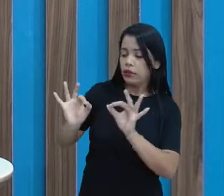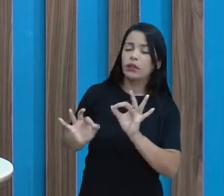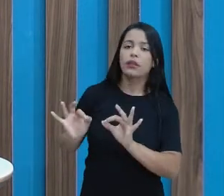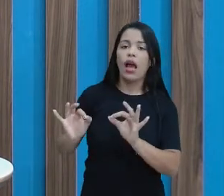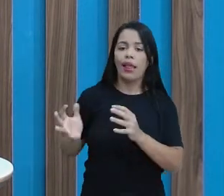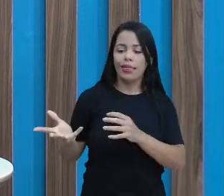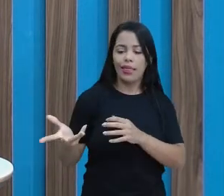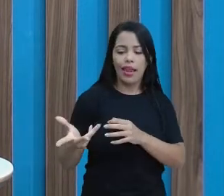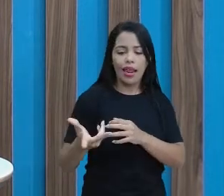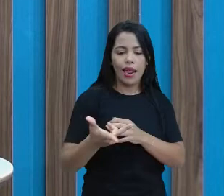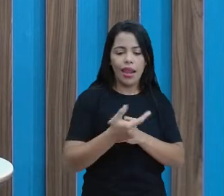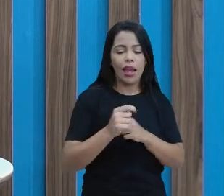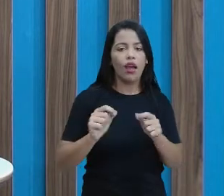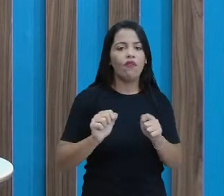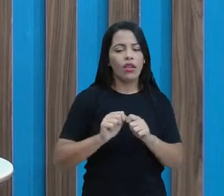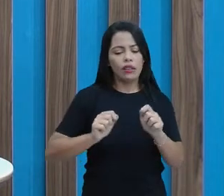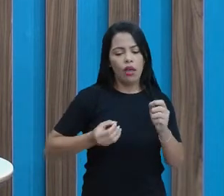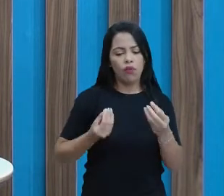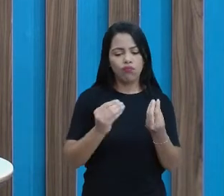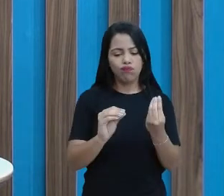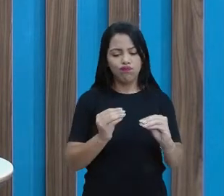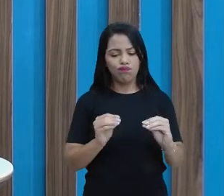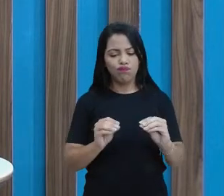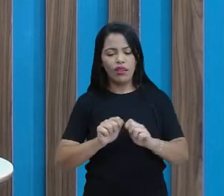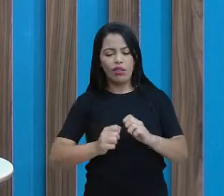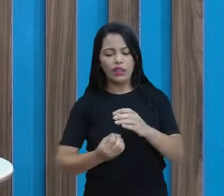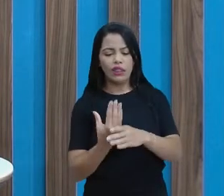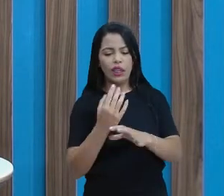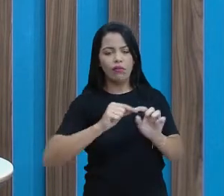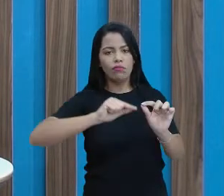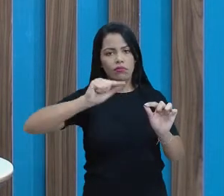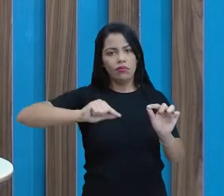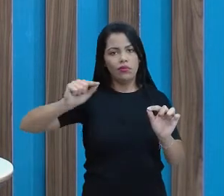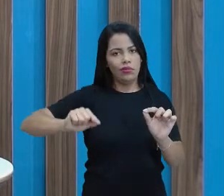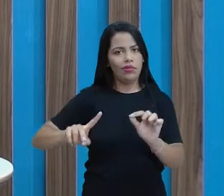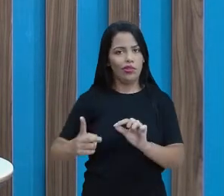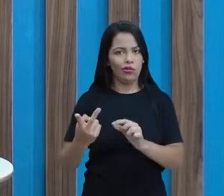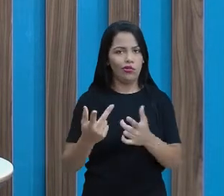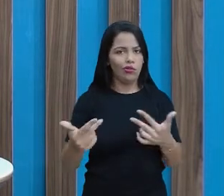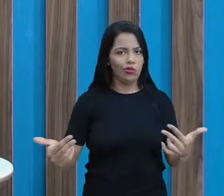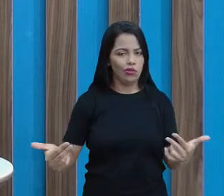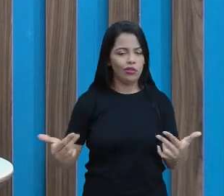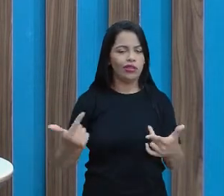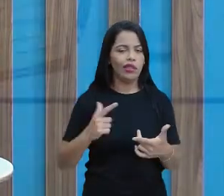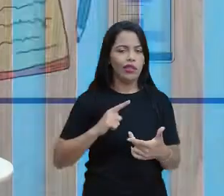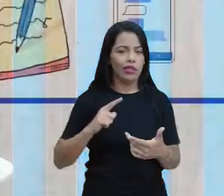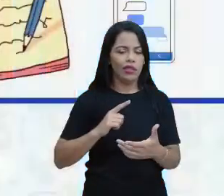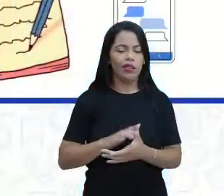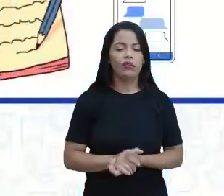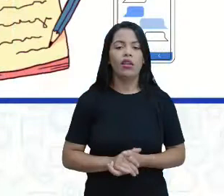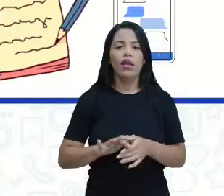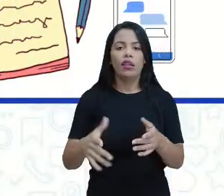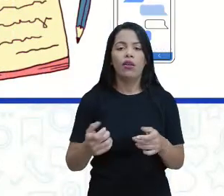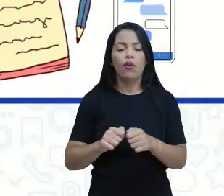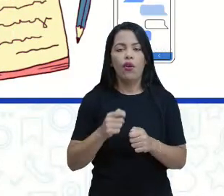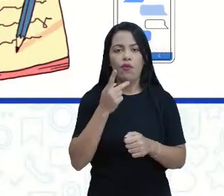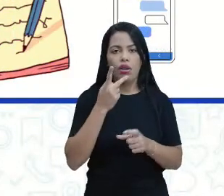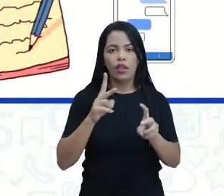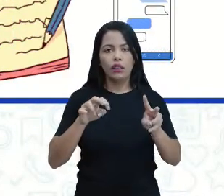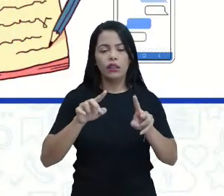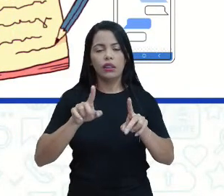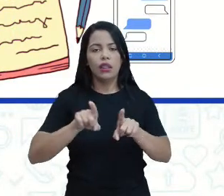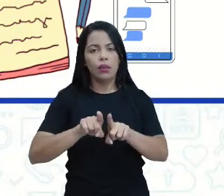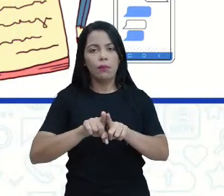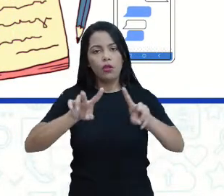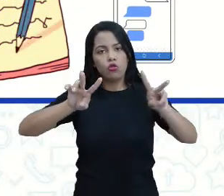gráfico referente a essas duas situações que foram feitas, certo? Fiz um comentário também em relação a essas